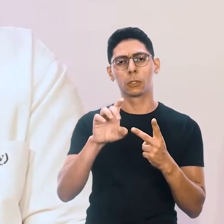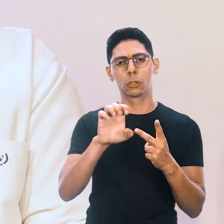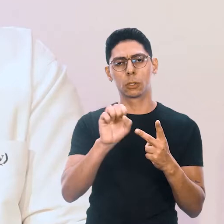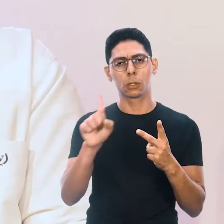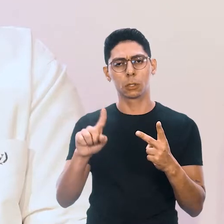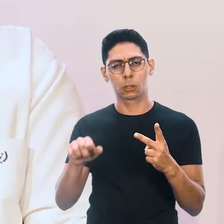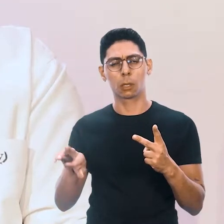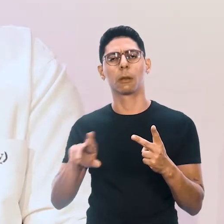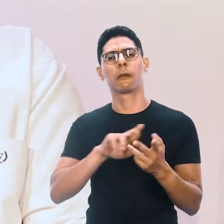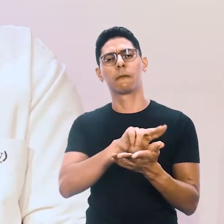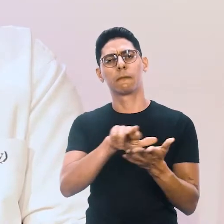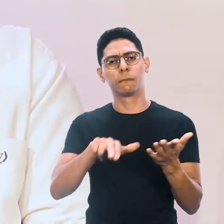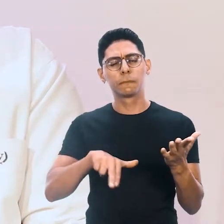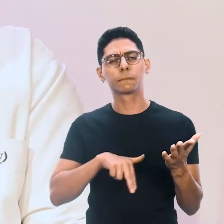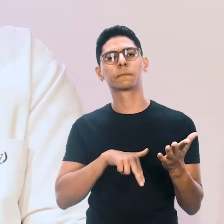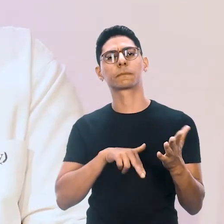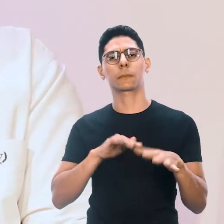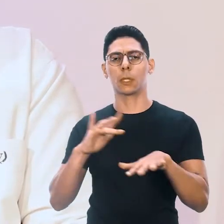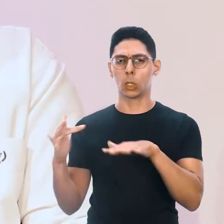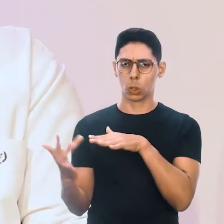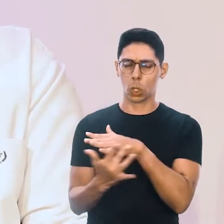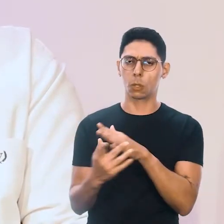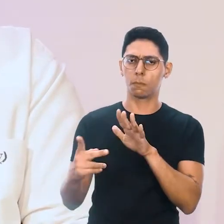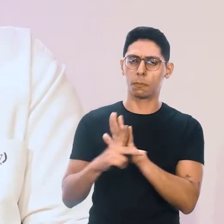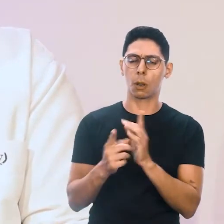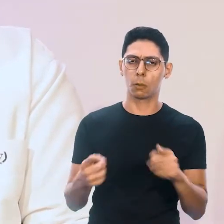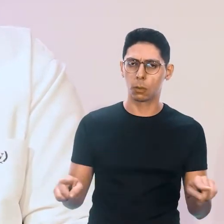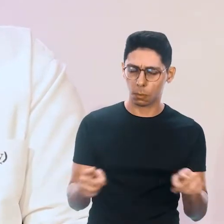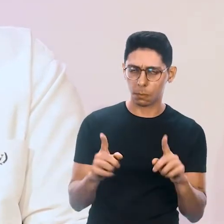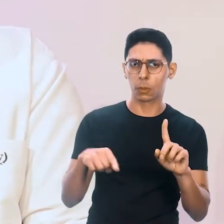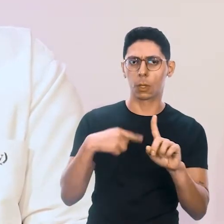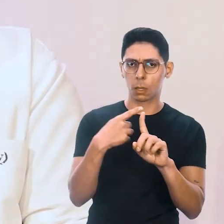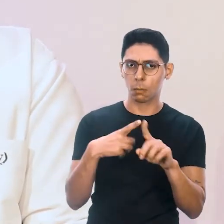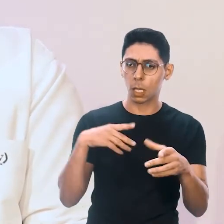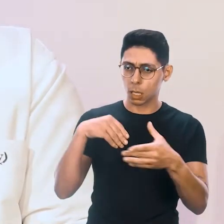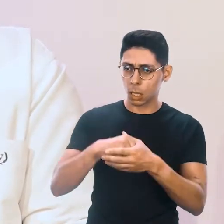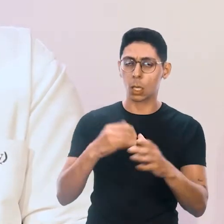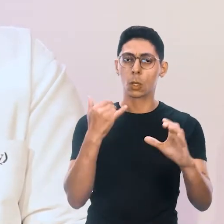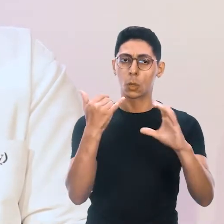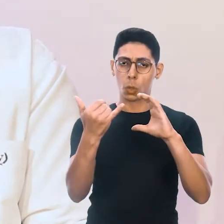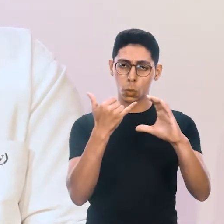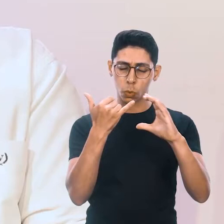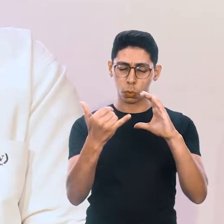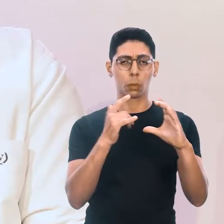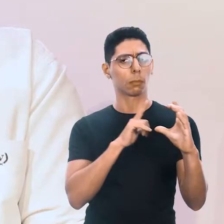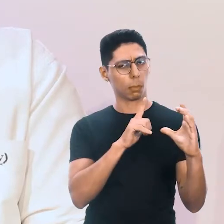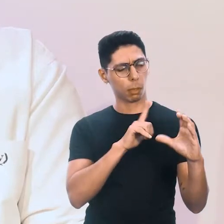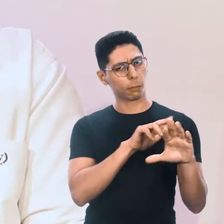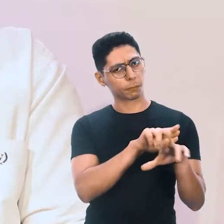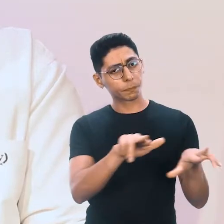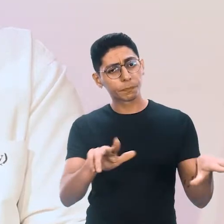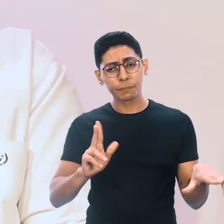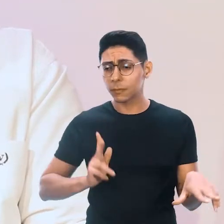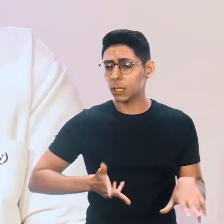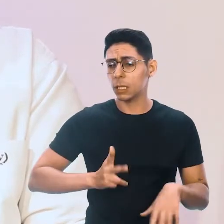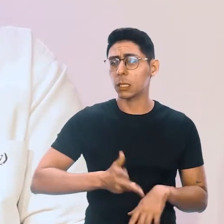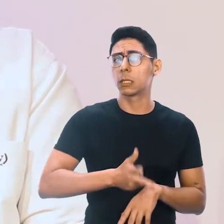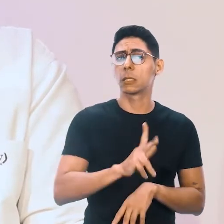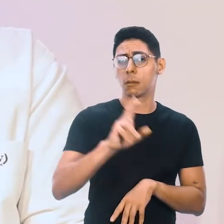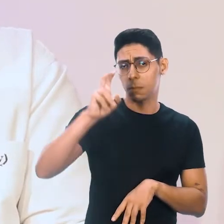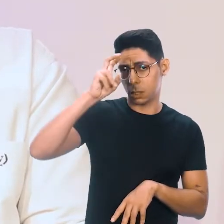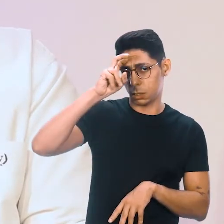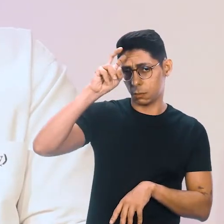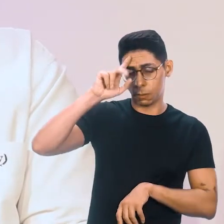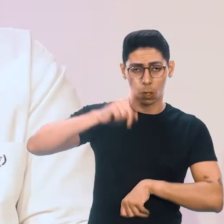o SoundCloud. Também estamos no YouTube. Exatamente, todas as quintas-feiras,